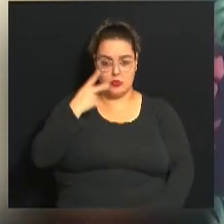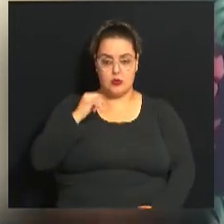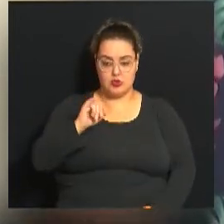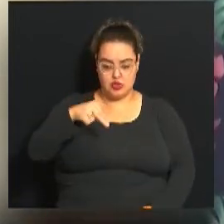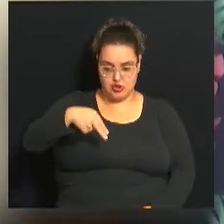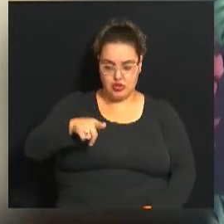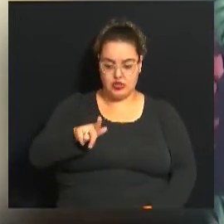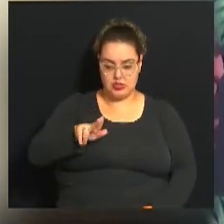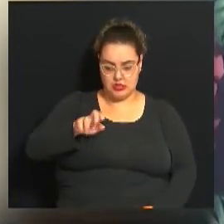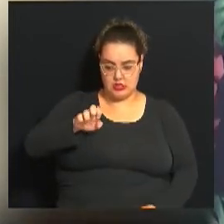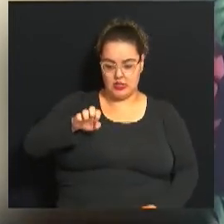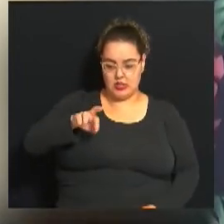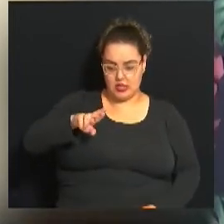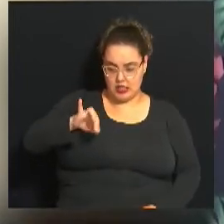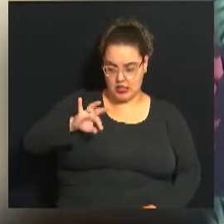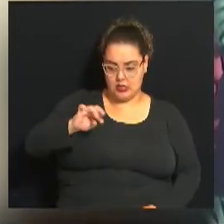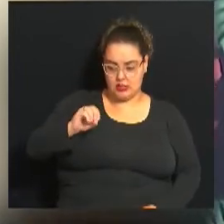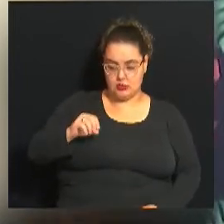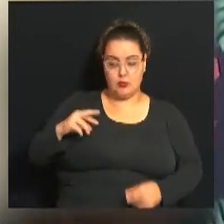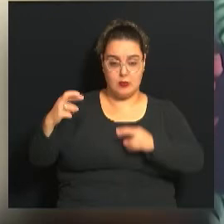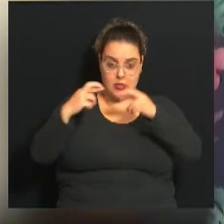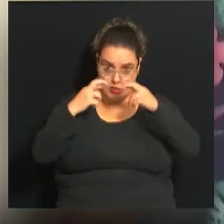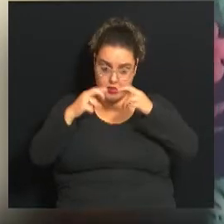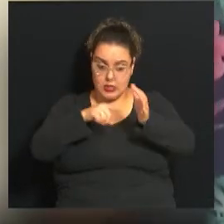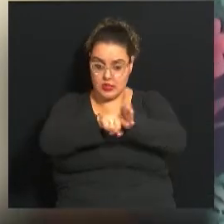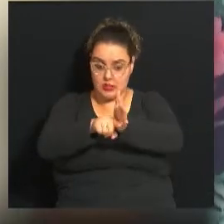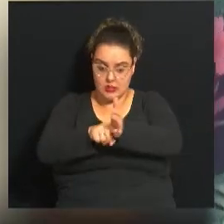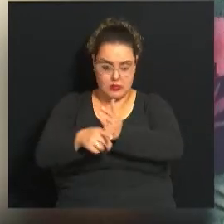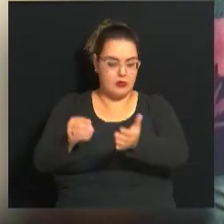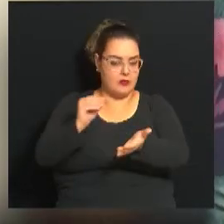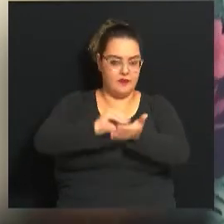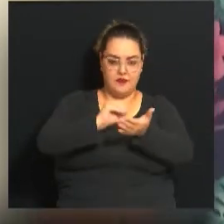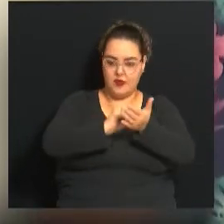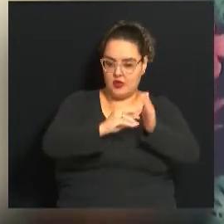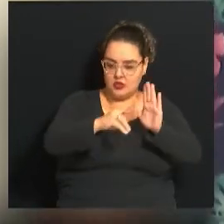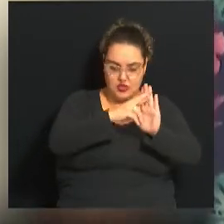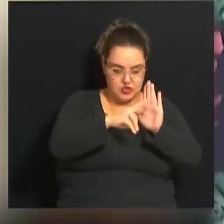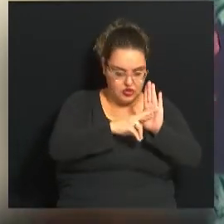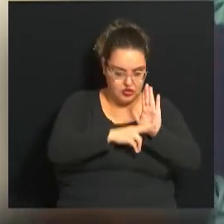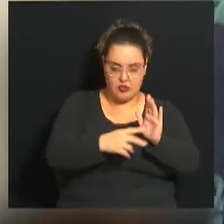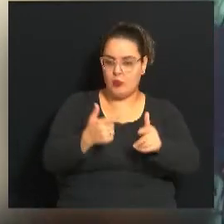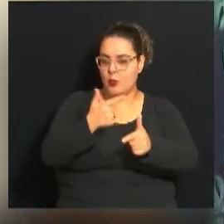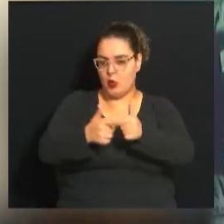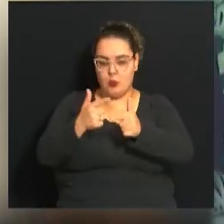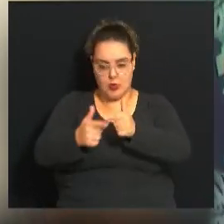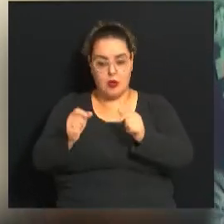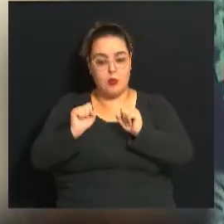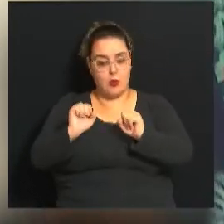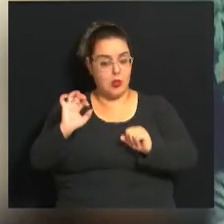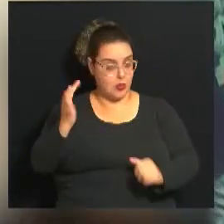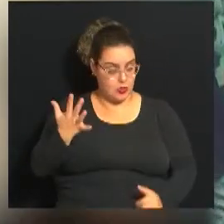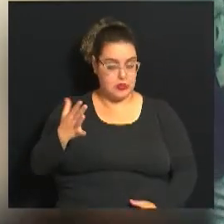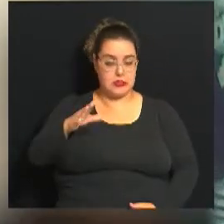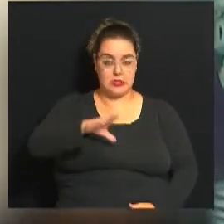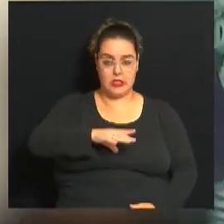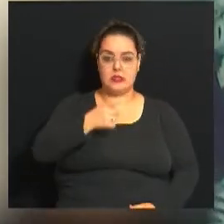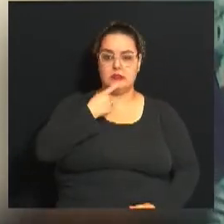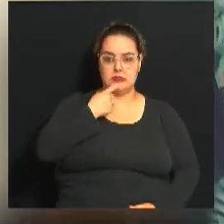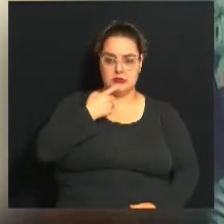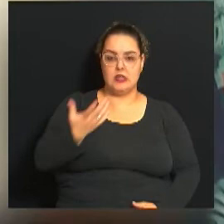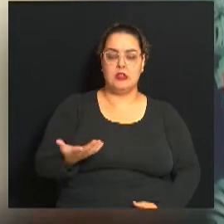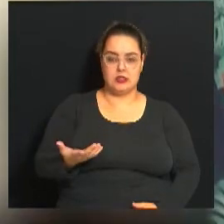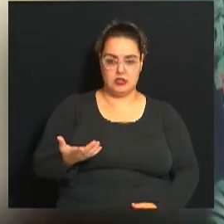né, para investigar irregularidades, investigar diversos problemas que possam acontecer na cidade, essa é a